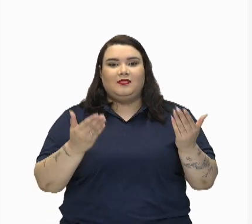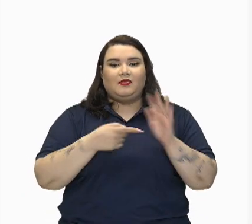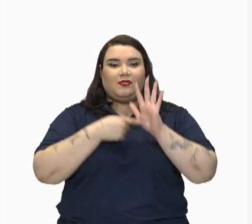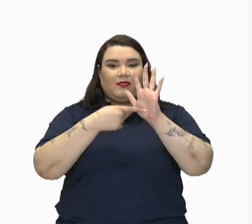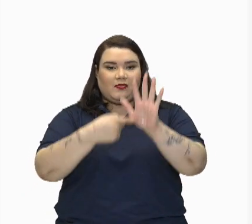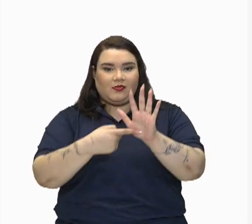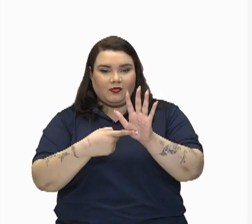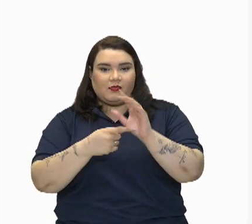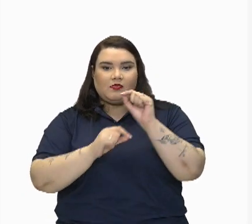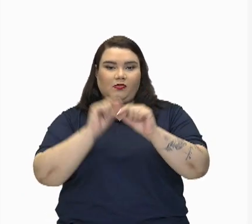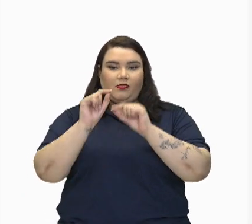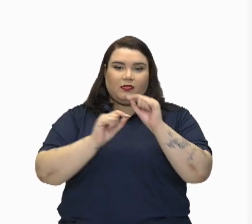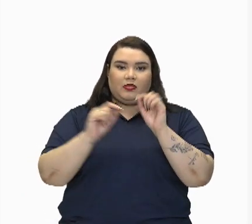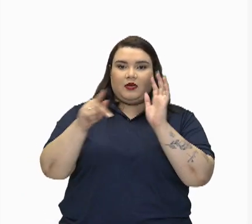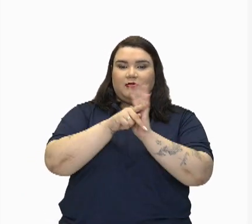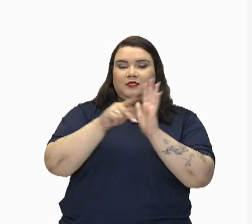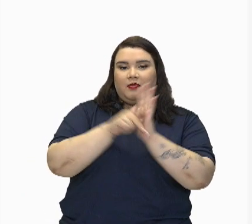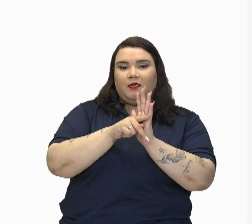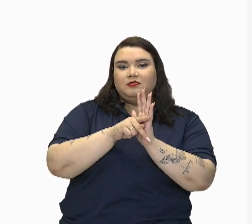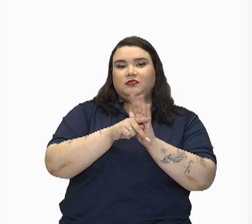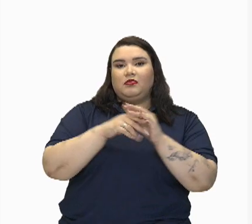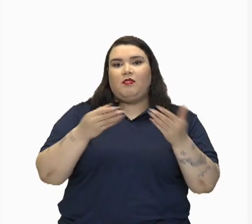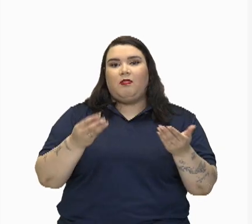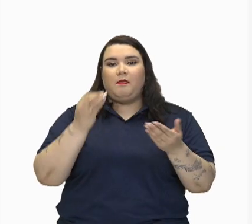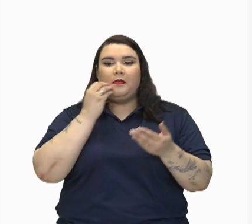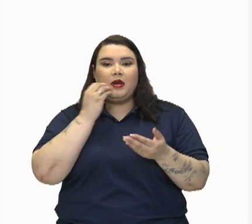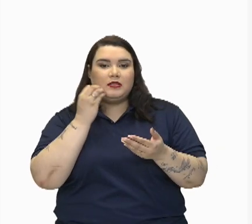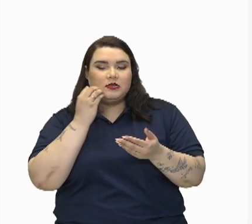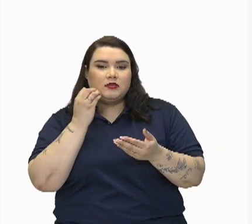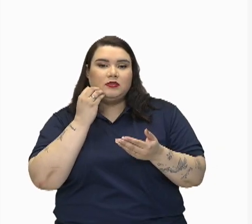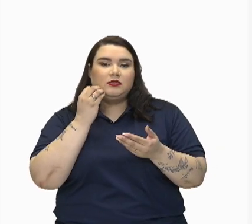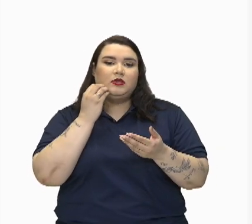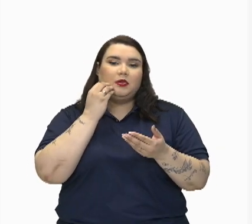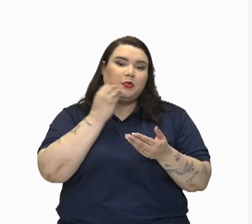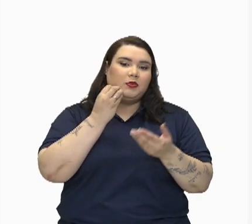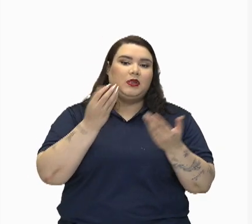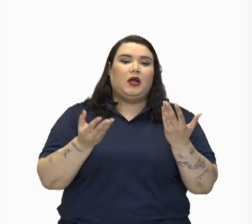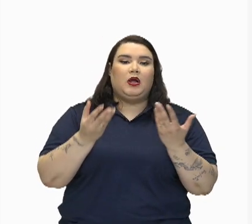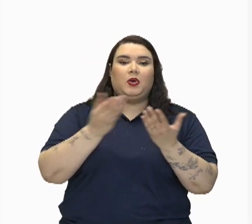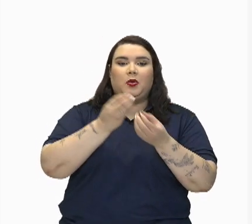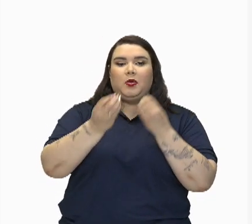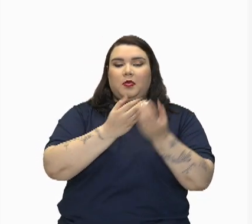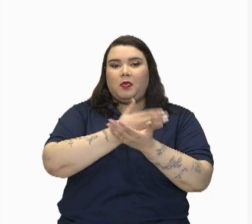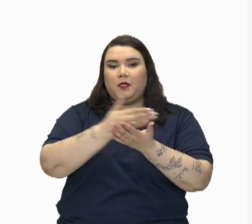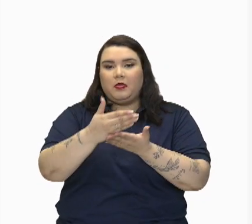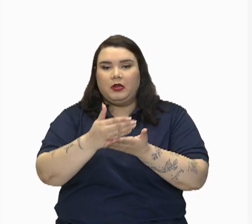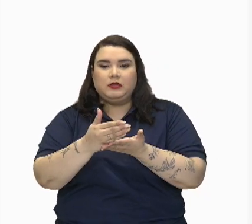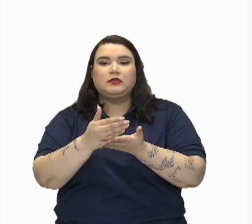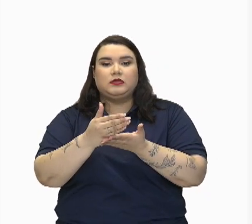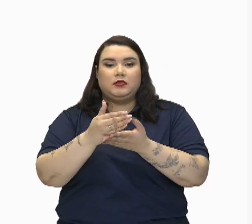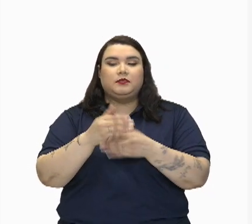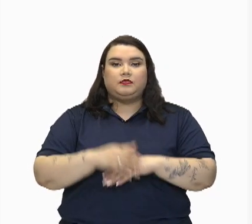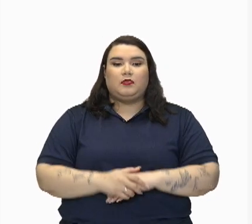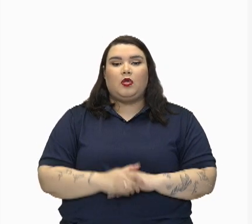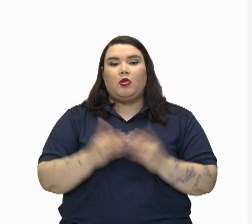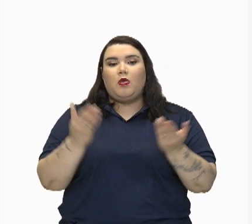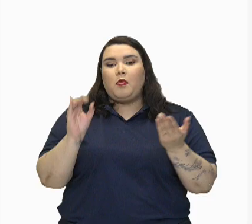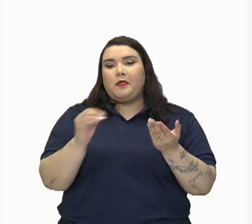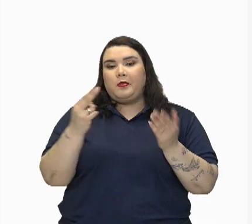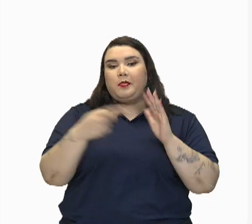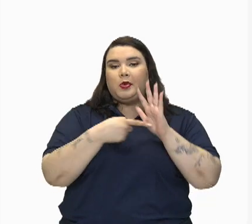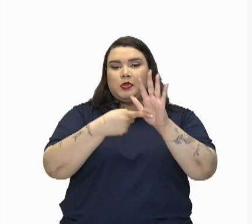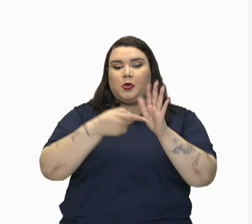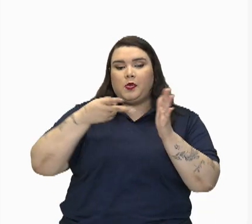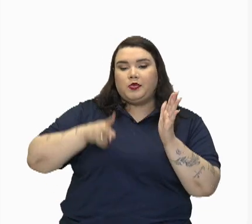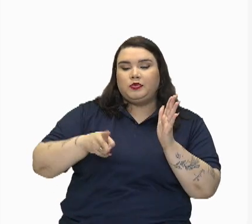aberta, o leitor vai ter uma imaginação fértil, né? Ou trazer uma amarração para uma